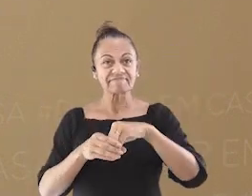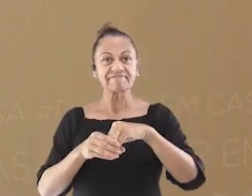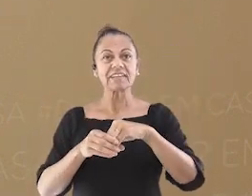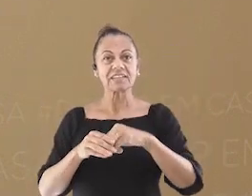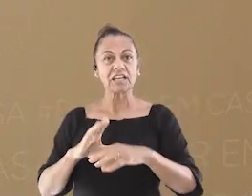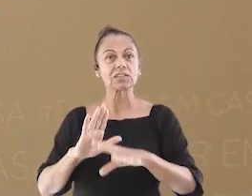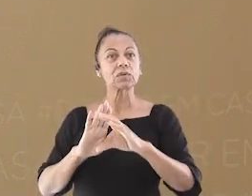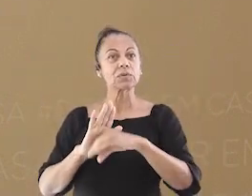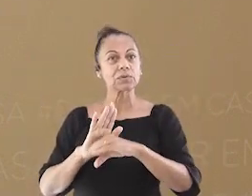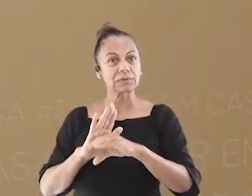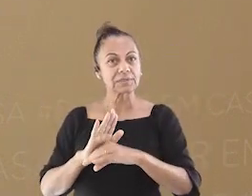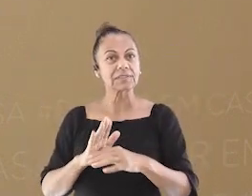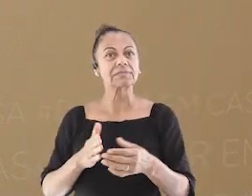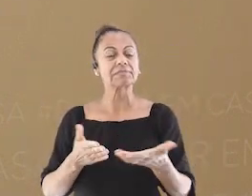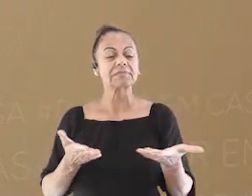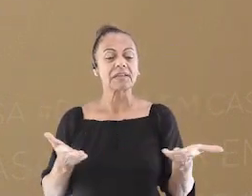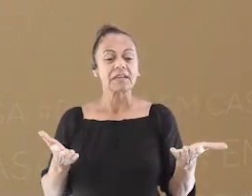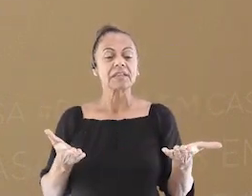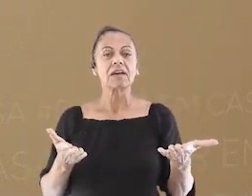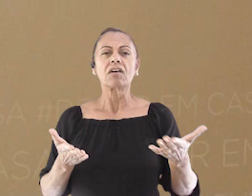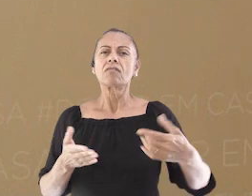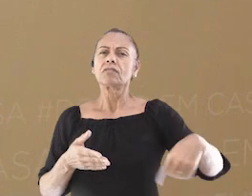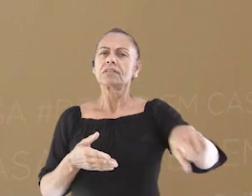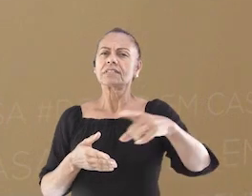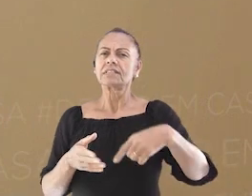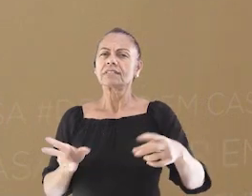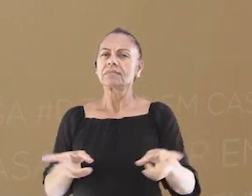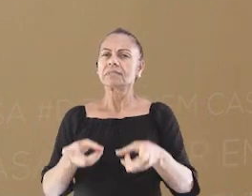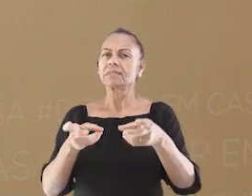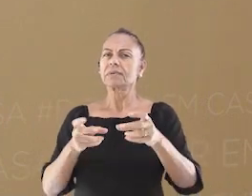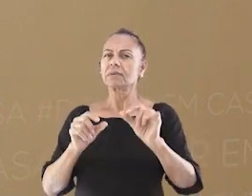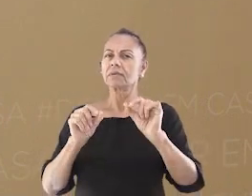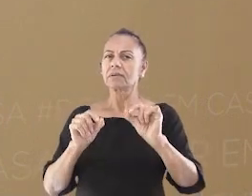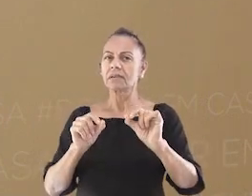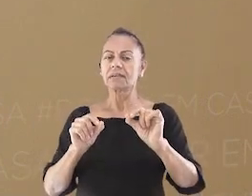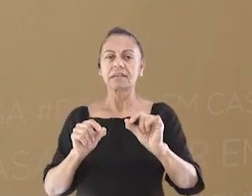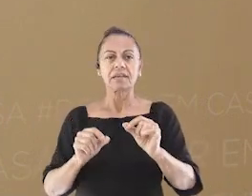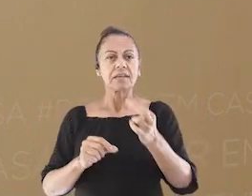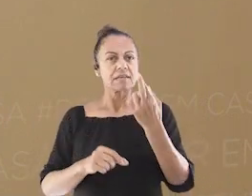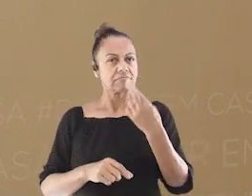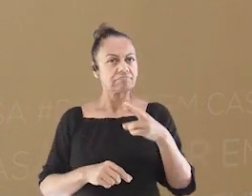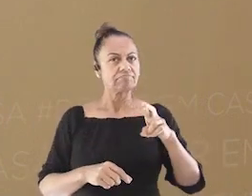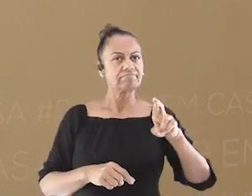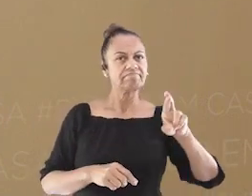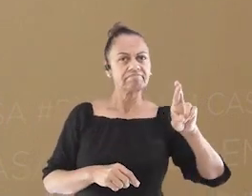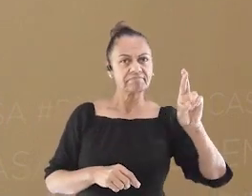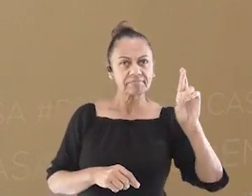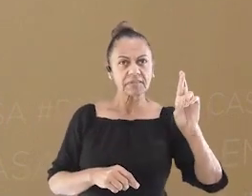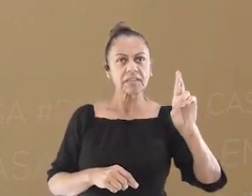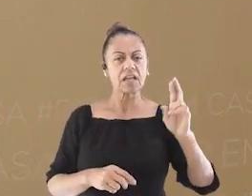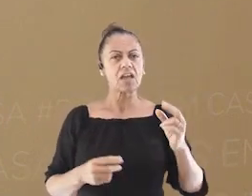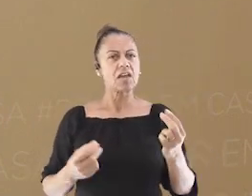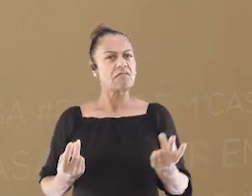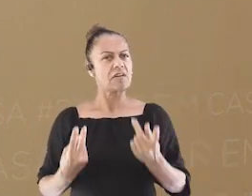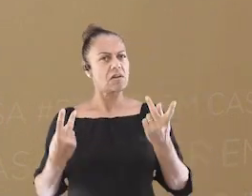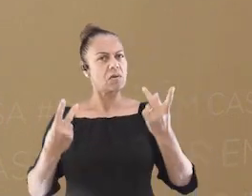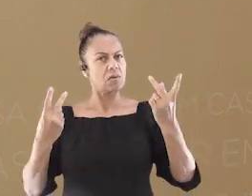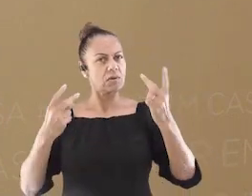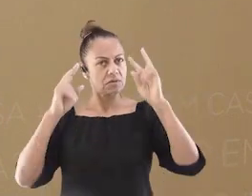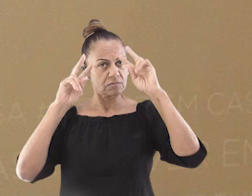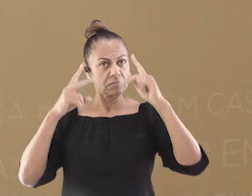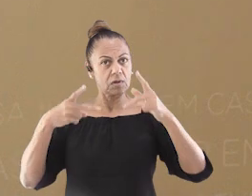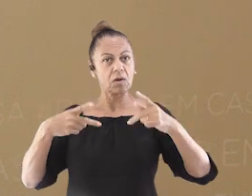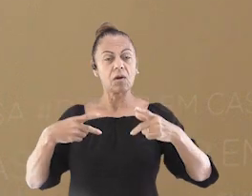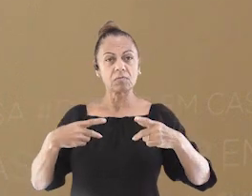muito interessante. E você vai perceber que crenças e valores pessoais orientam nossas atitudes e